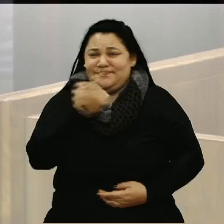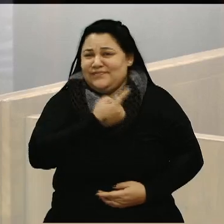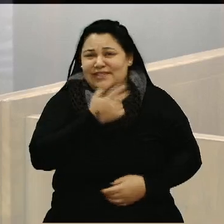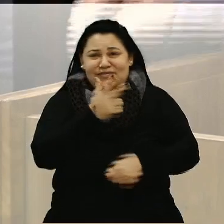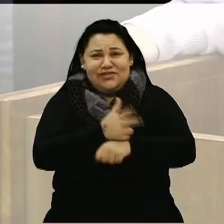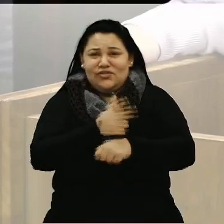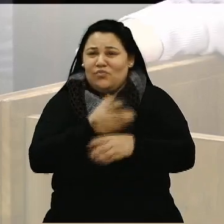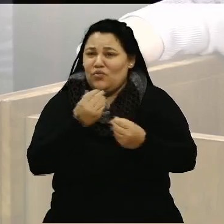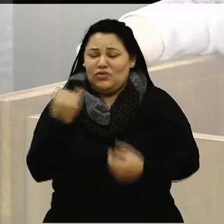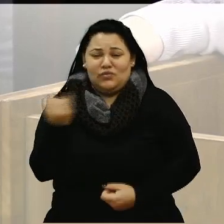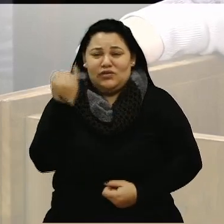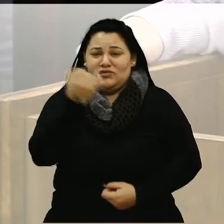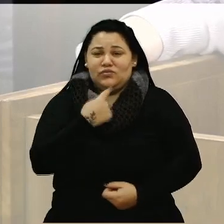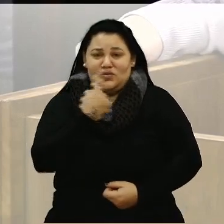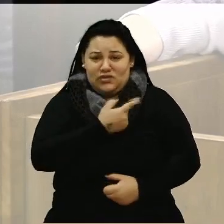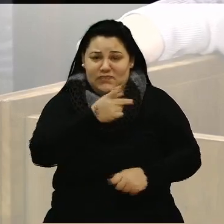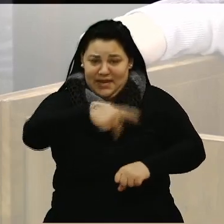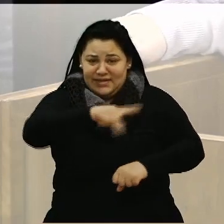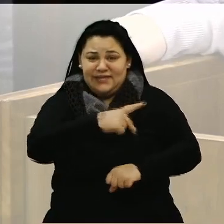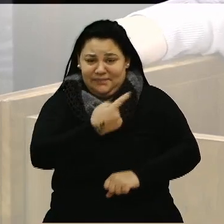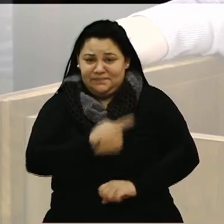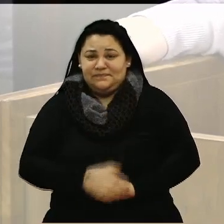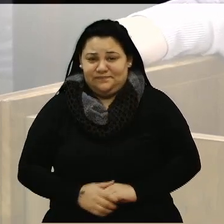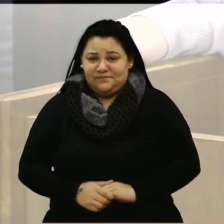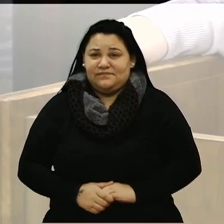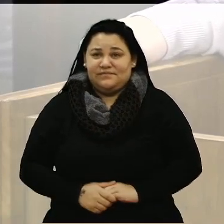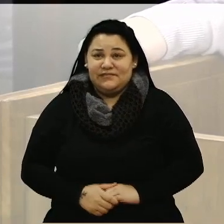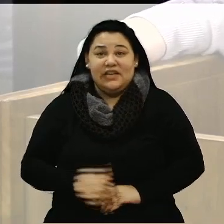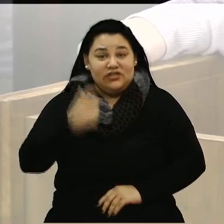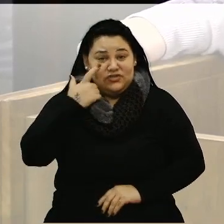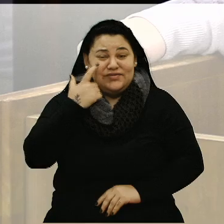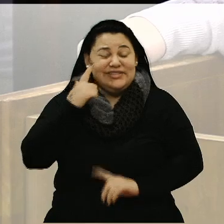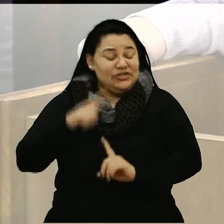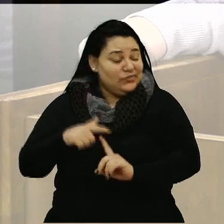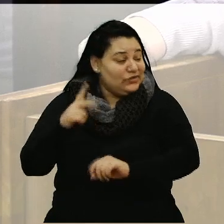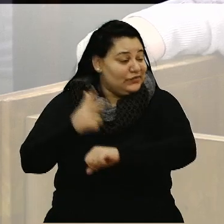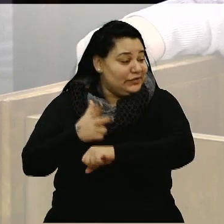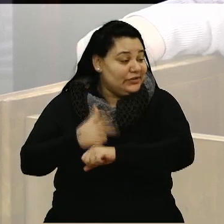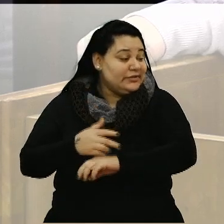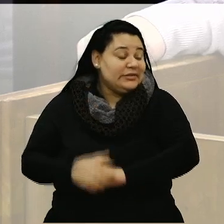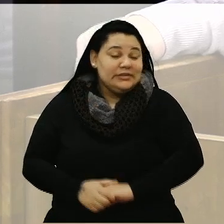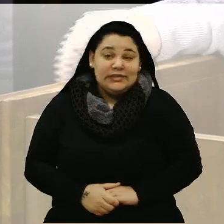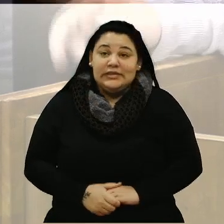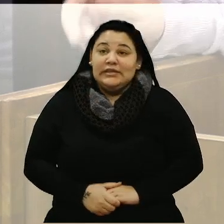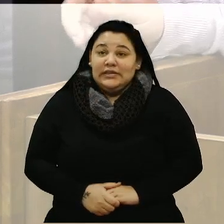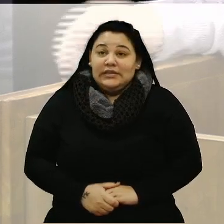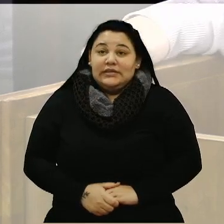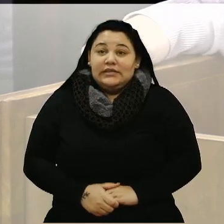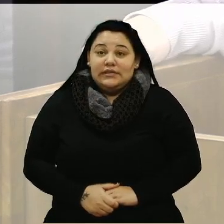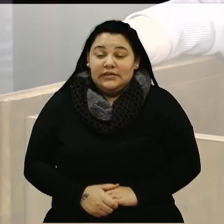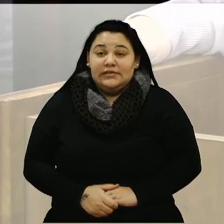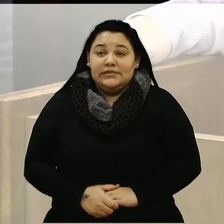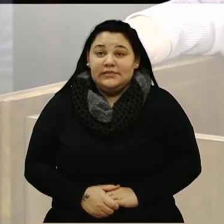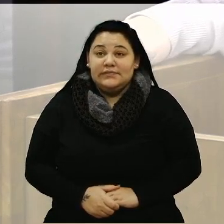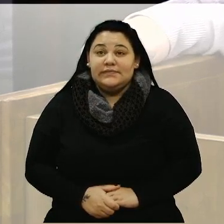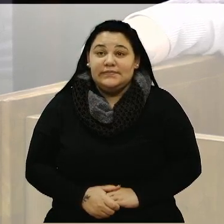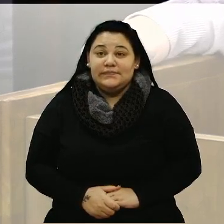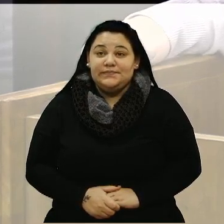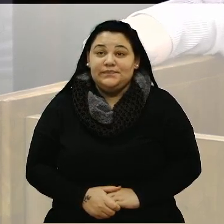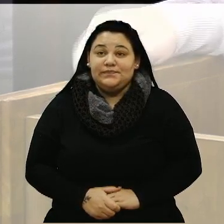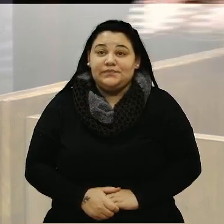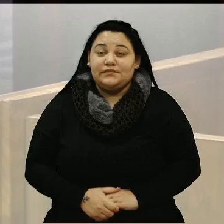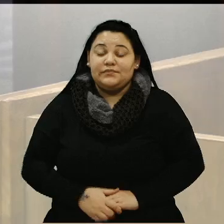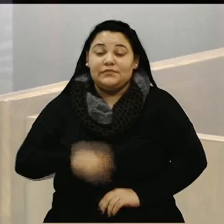extremamente importante para o nosso país, né? E a gente vê esse tipo de vídeo, o cara chega... Mas vamos lá. A gente falou